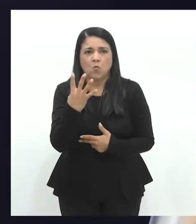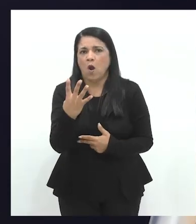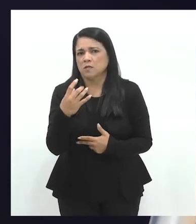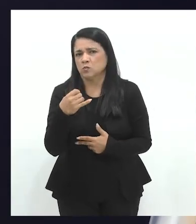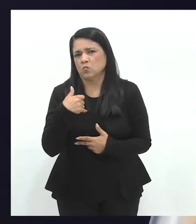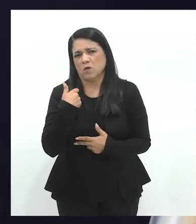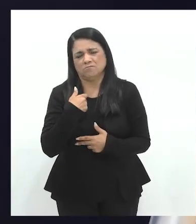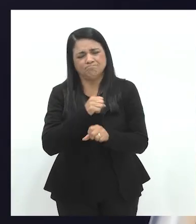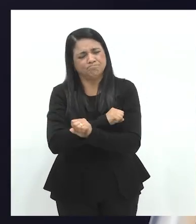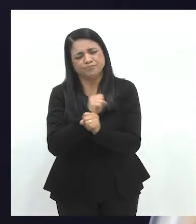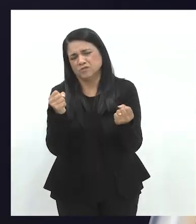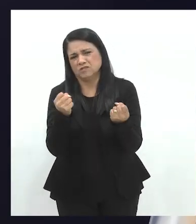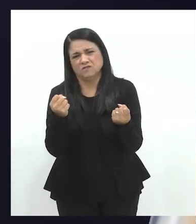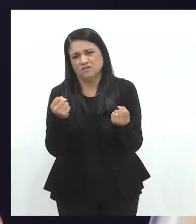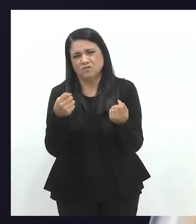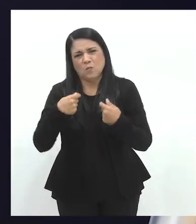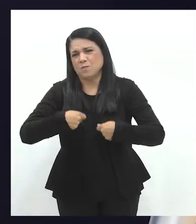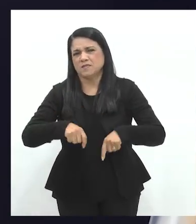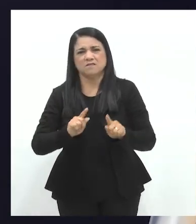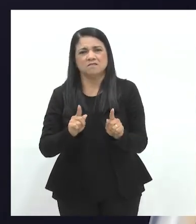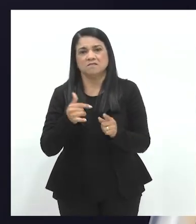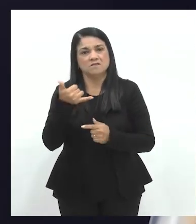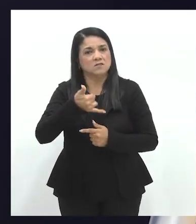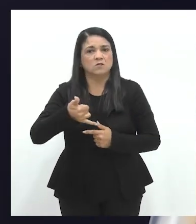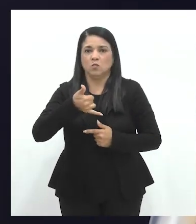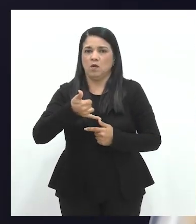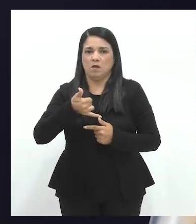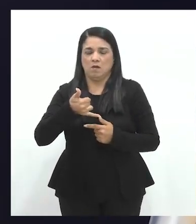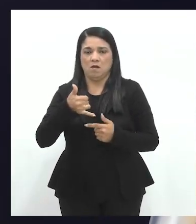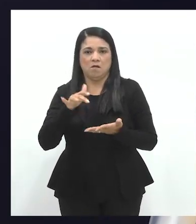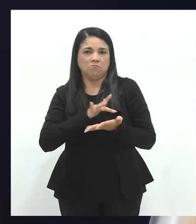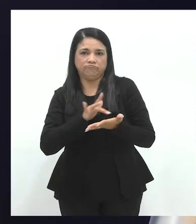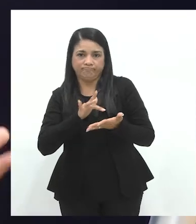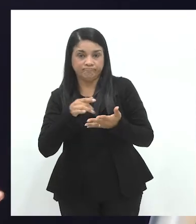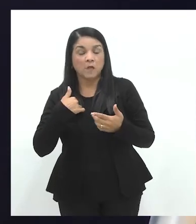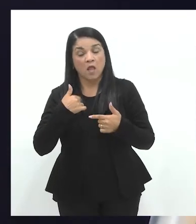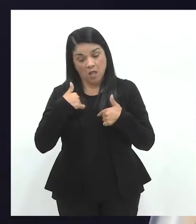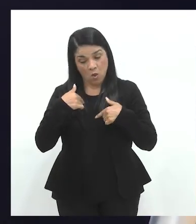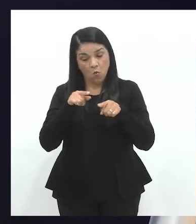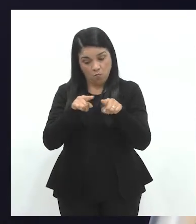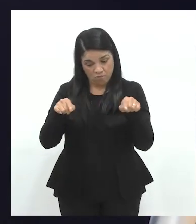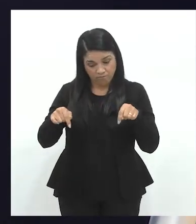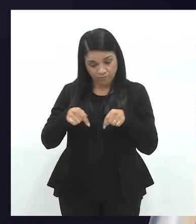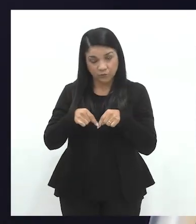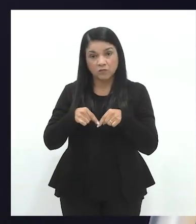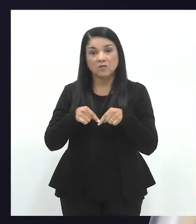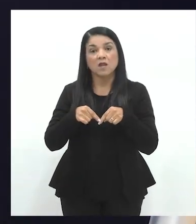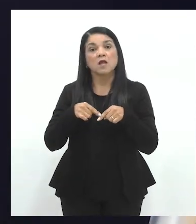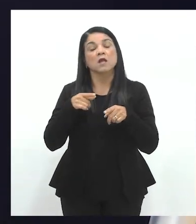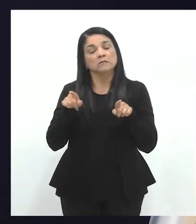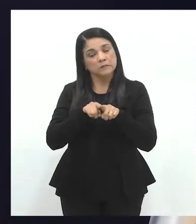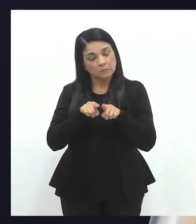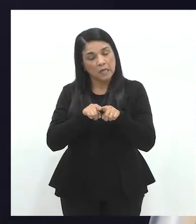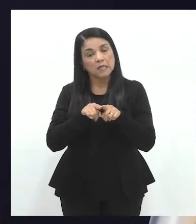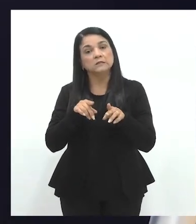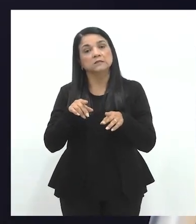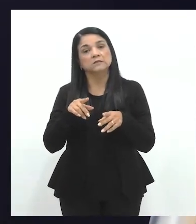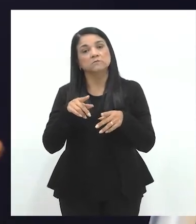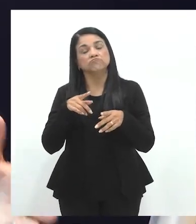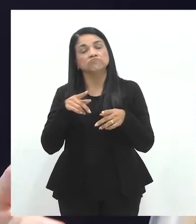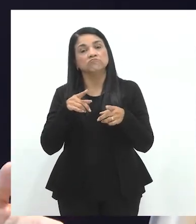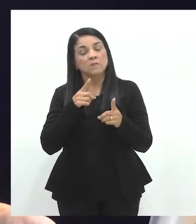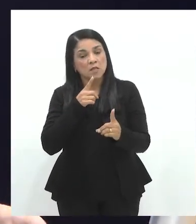acho desnecessário, né? É Uhum. desnecessário. Claro que eu mesmo no consultório, algumas vezes eu faço algumas